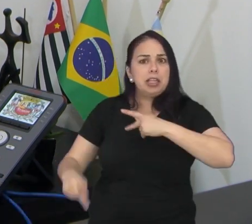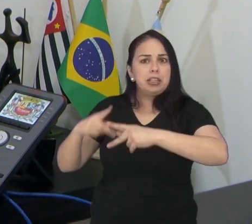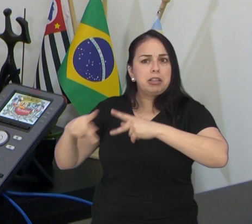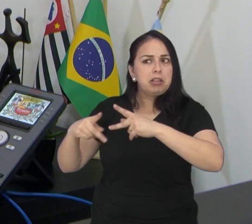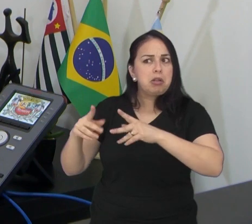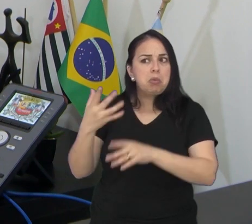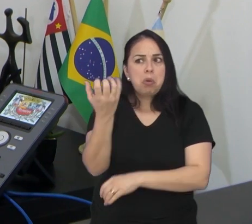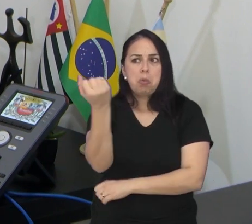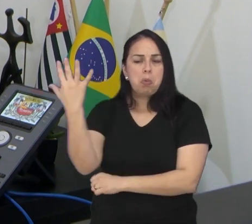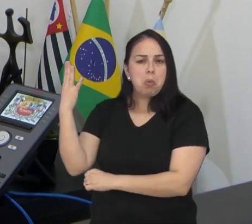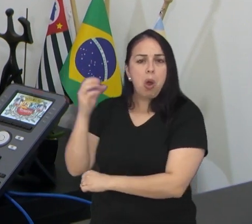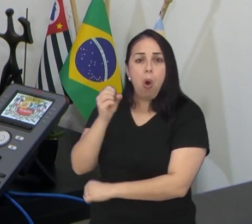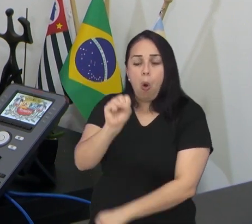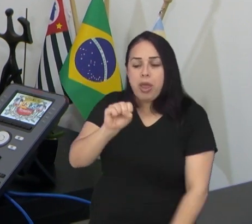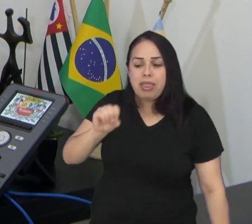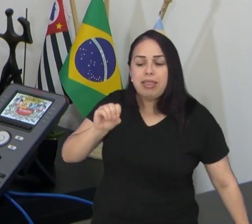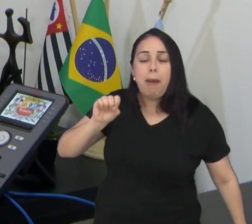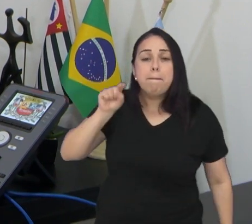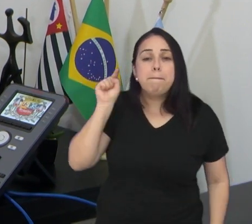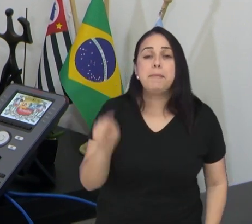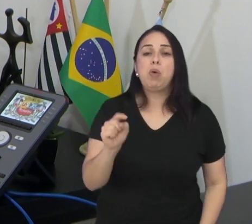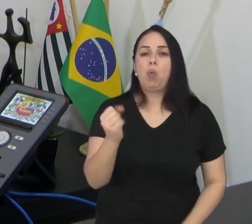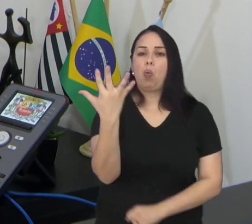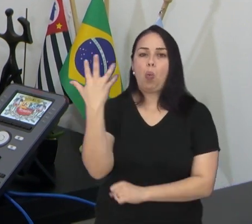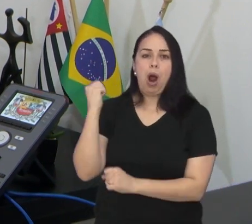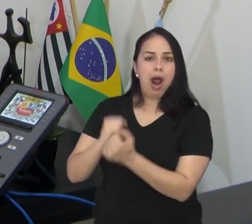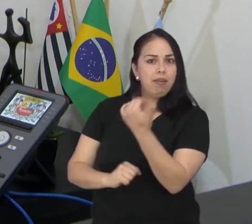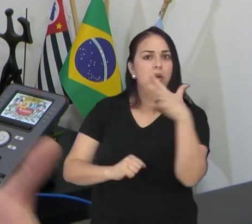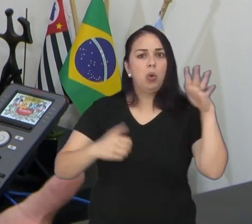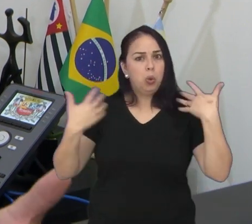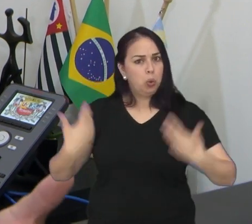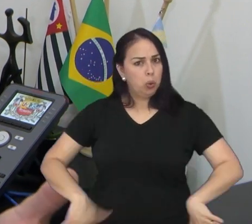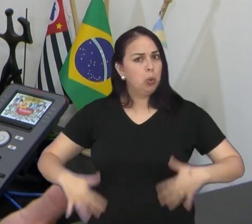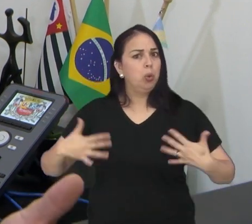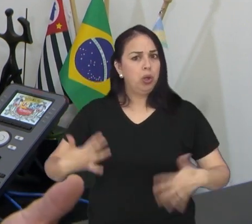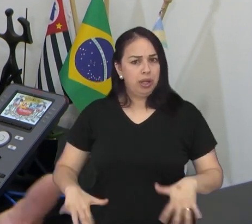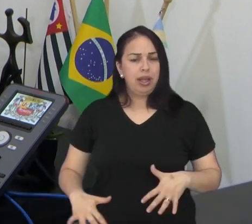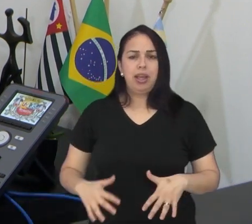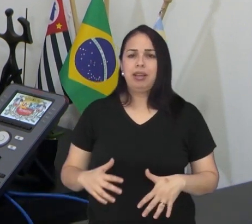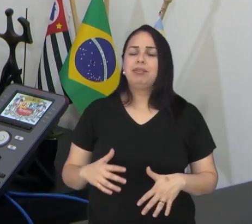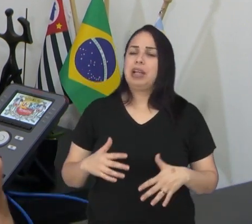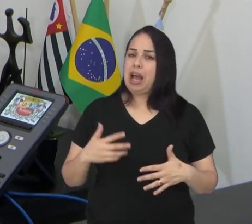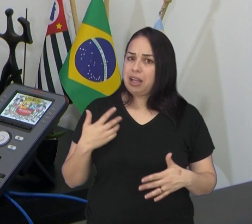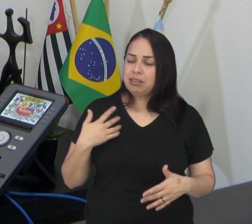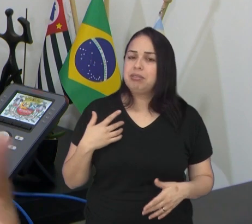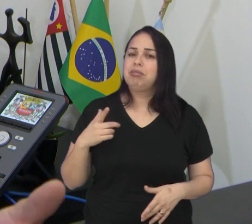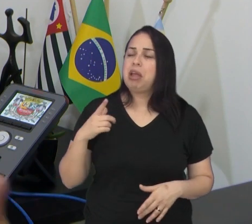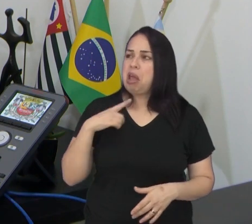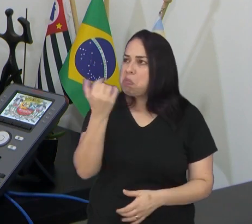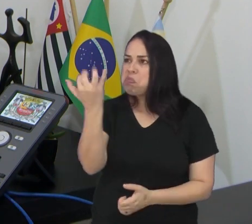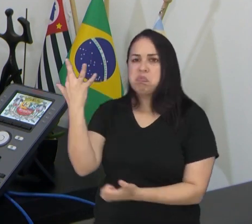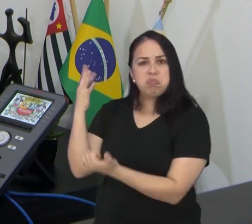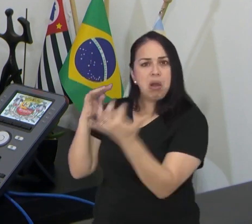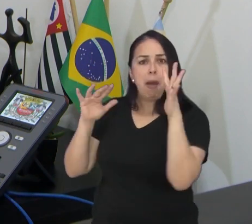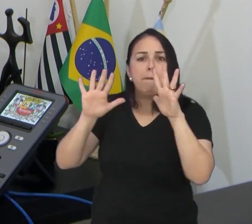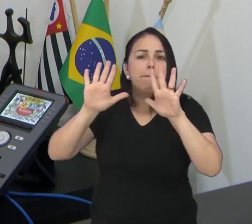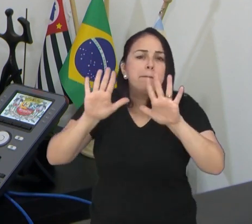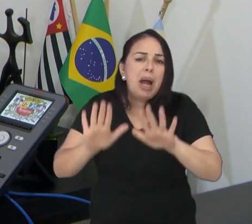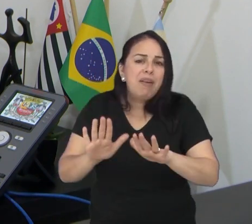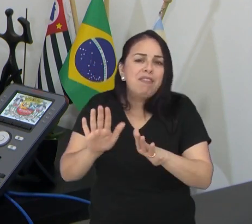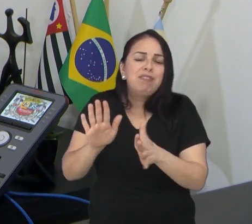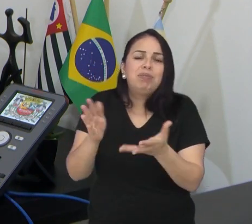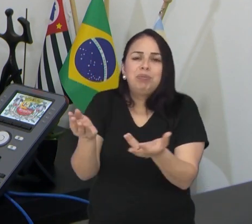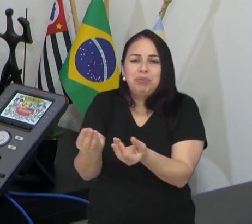quadro arbóreo na cidade em torno de 80 mil árvores, que é bastante, né, para uma cidade e tal, igual São José,